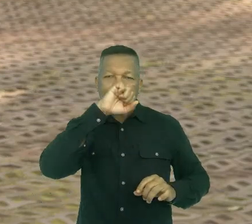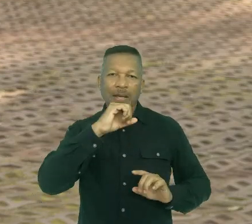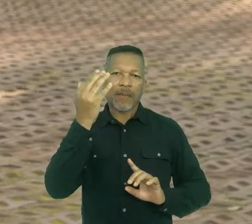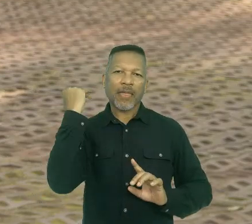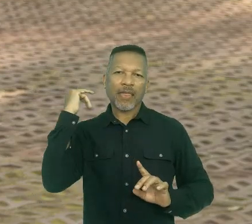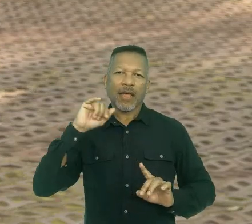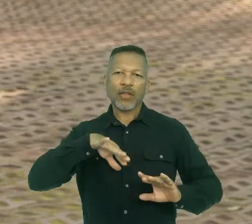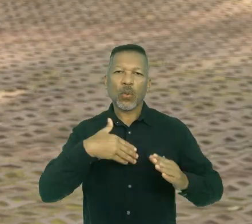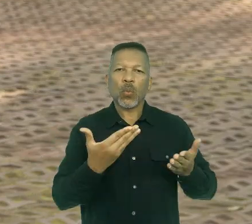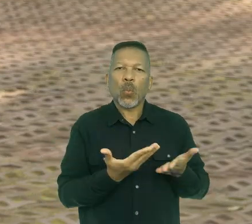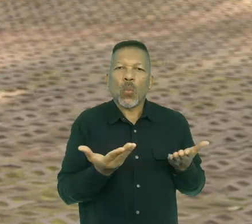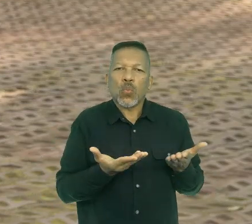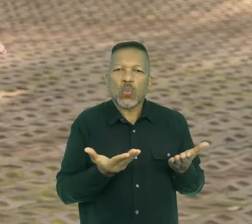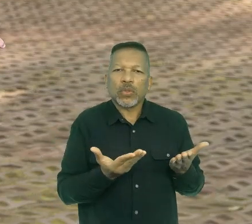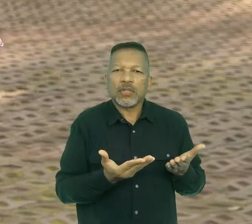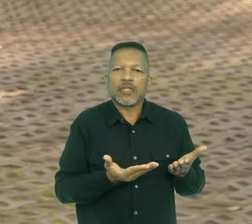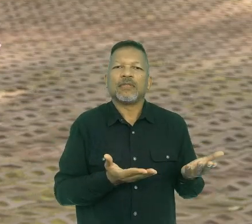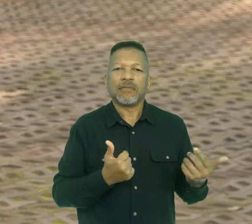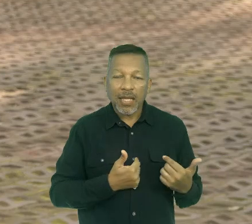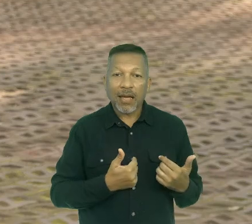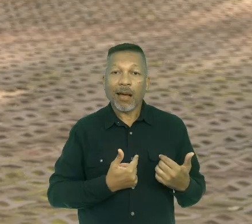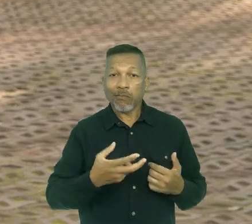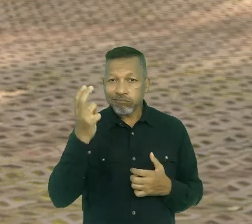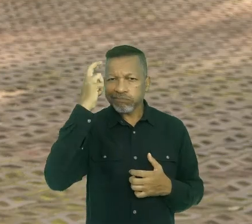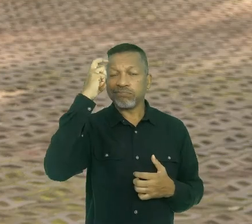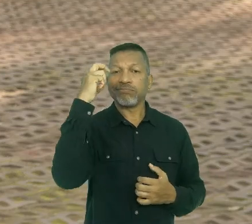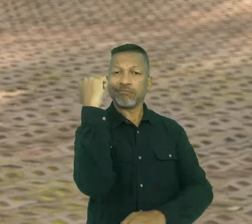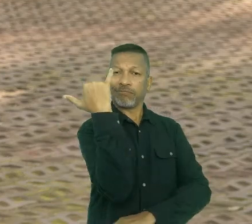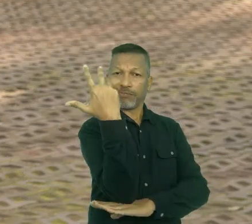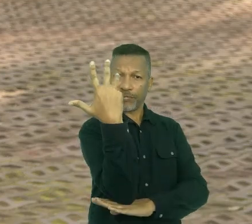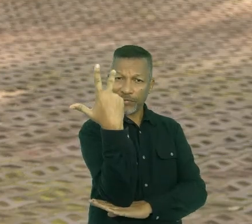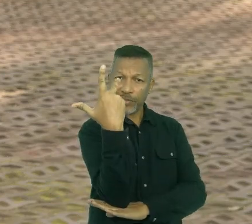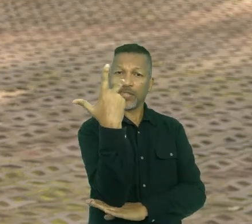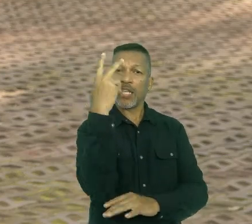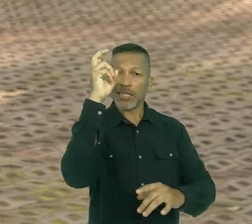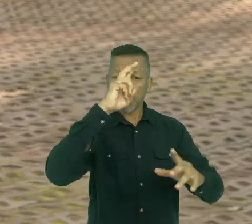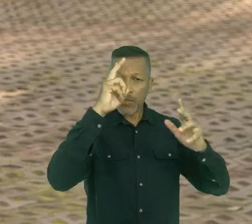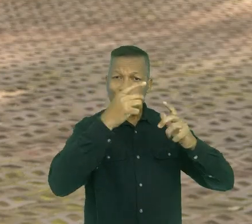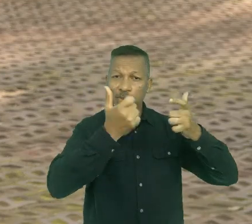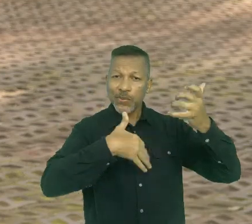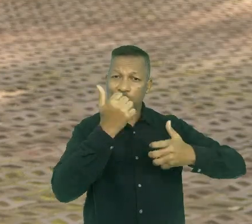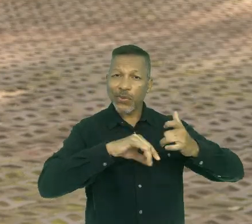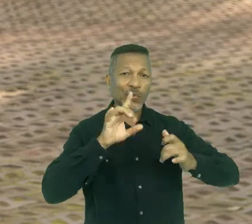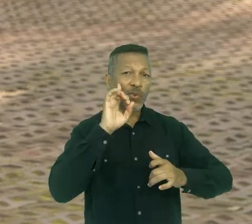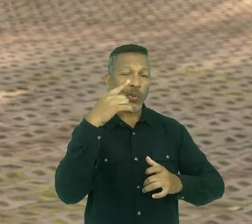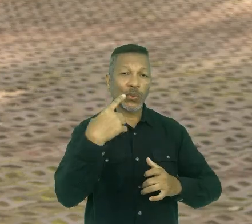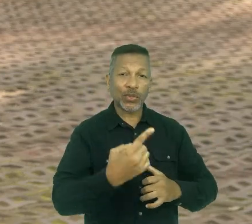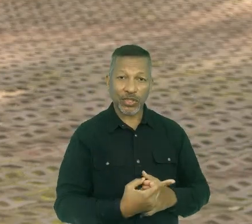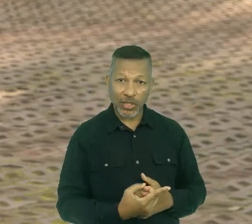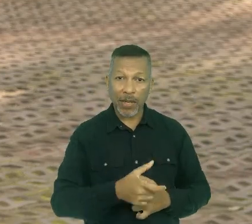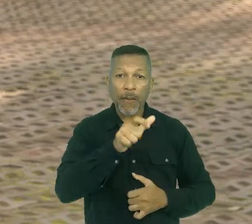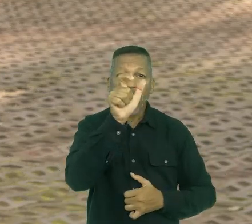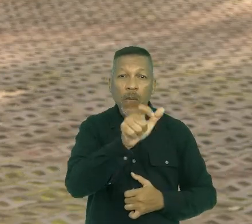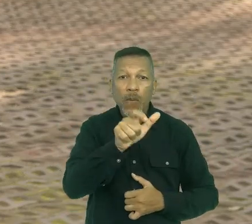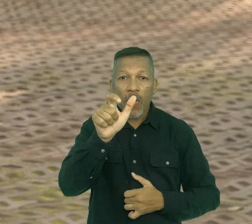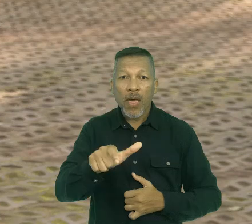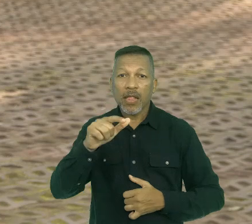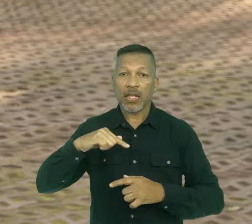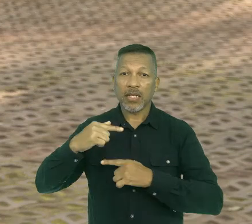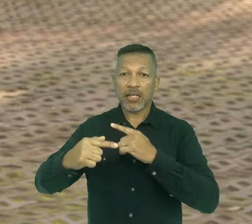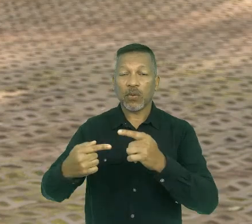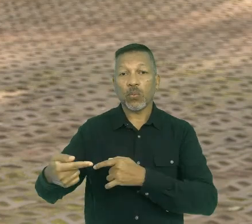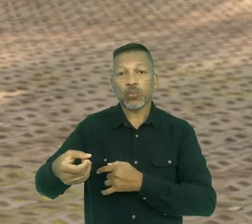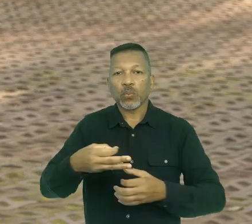e presente, a cultura de Ipatinga continua a ser contada a cada dia, por cada nova